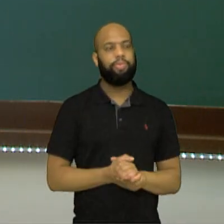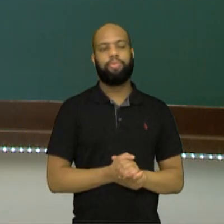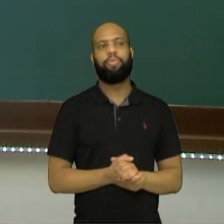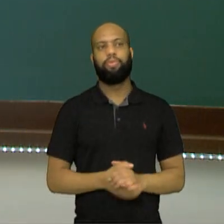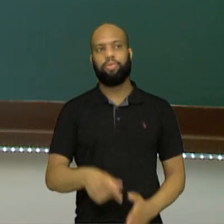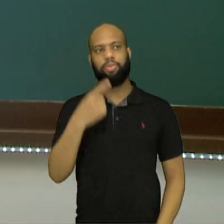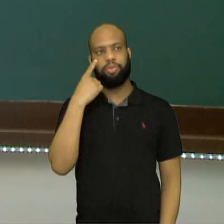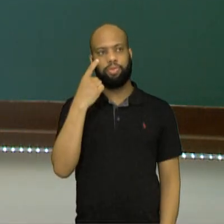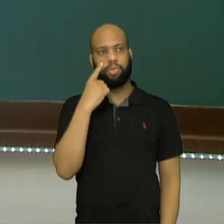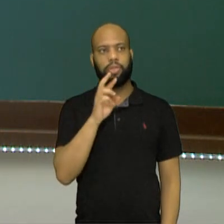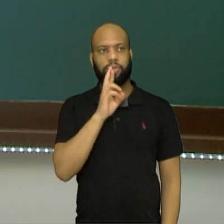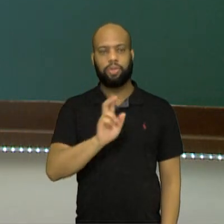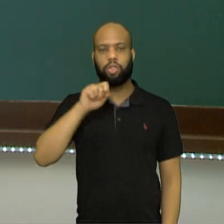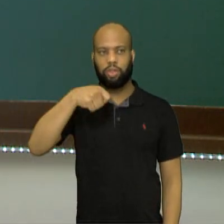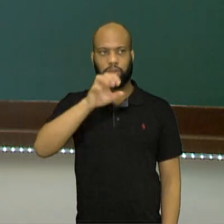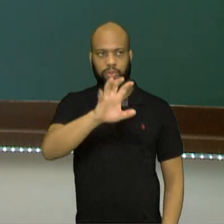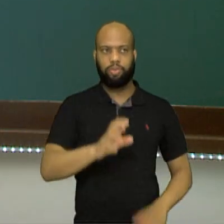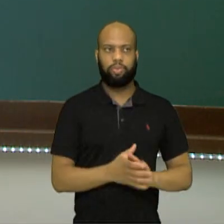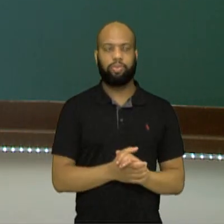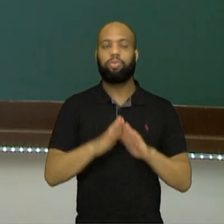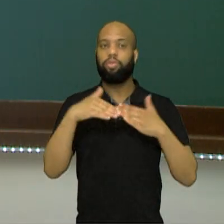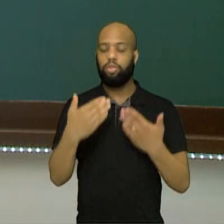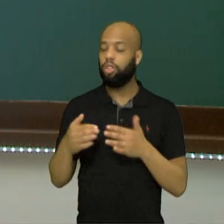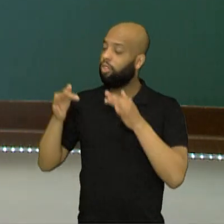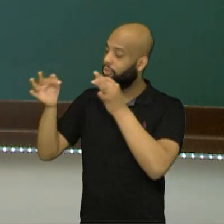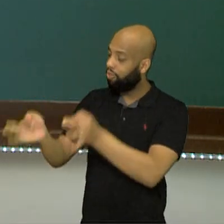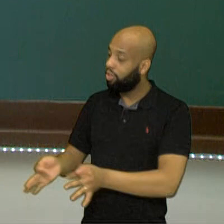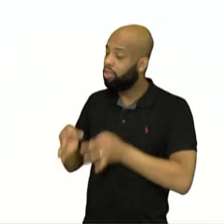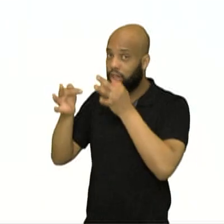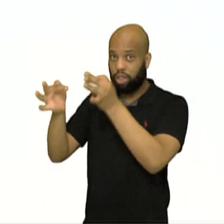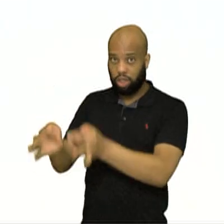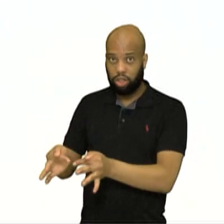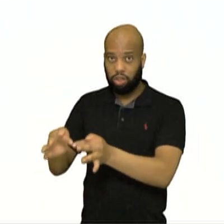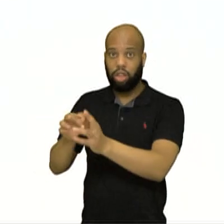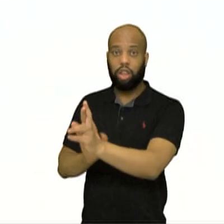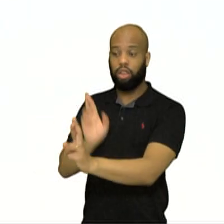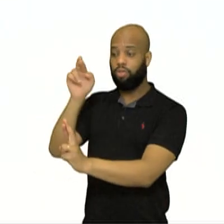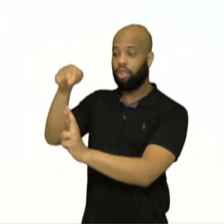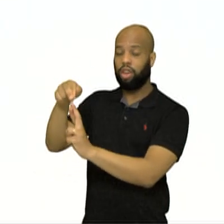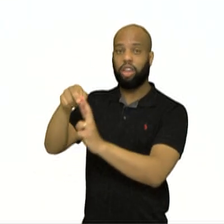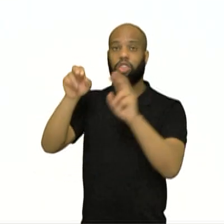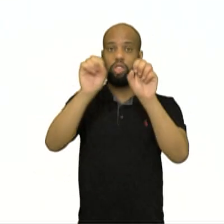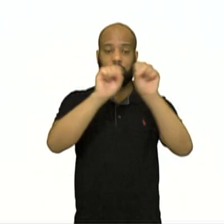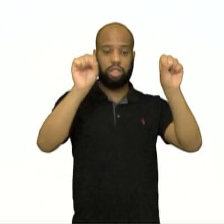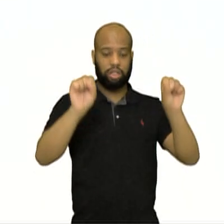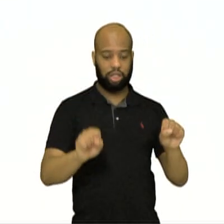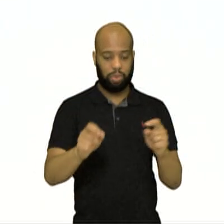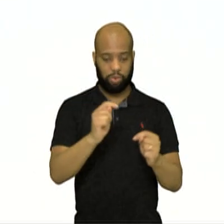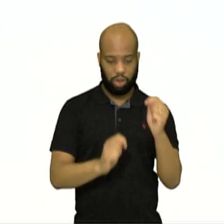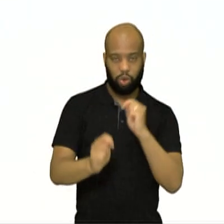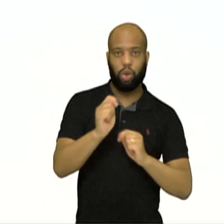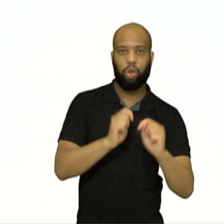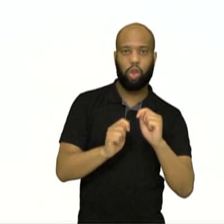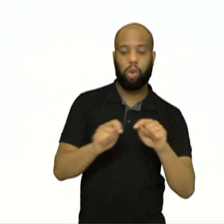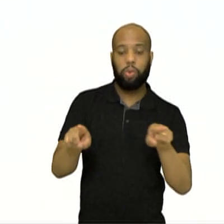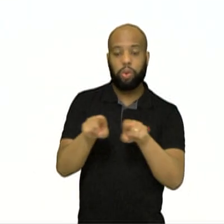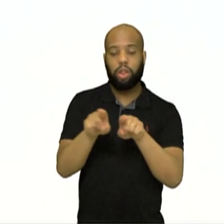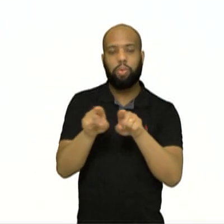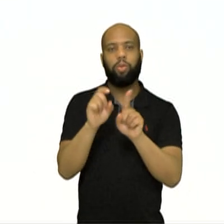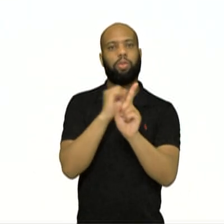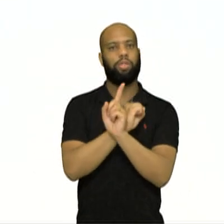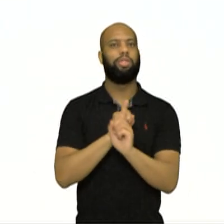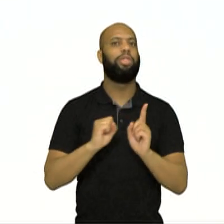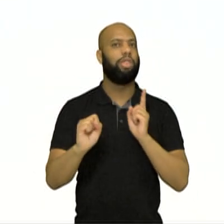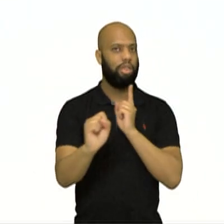ver a resposta. Então, o feudalismo, ele refere-se a um sistema econômico e social, né,